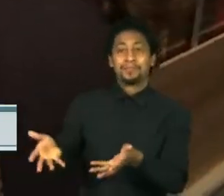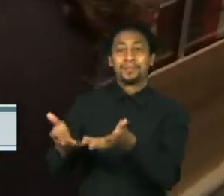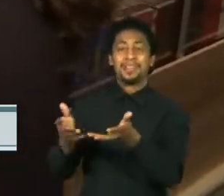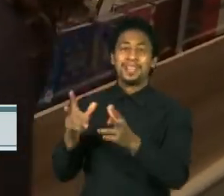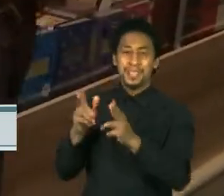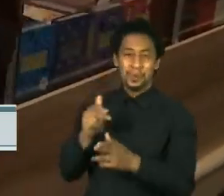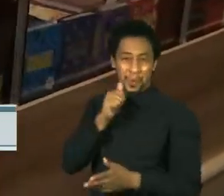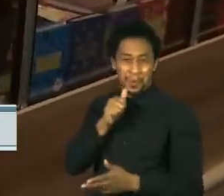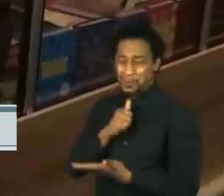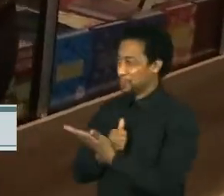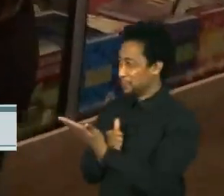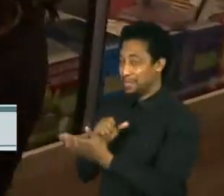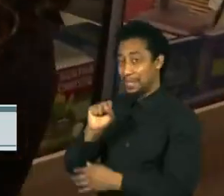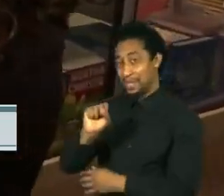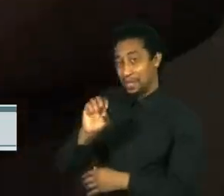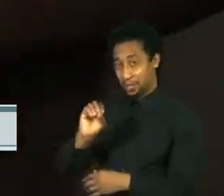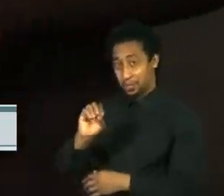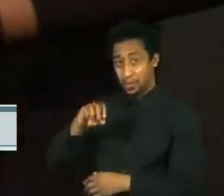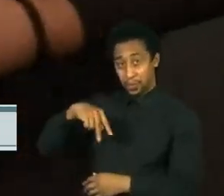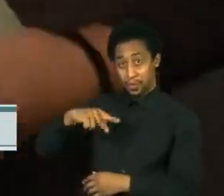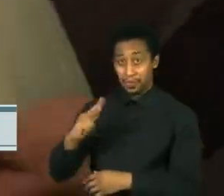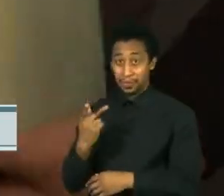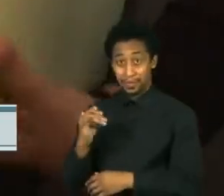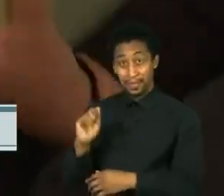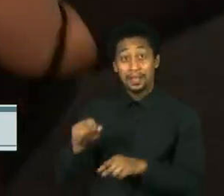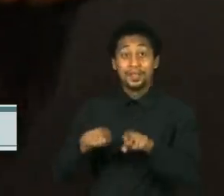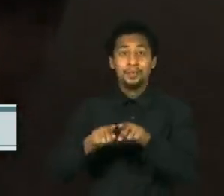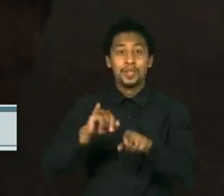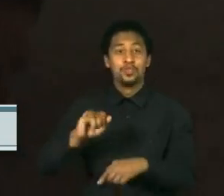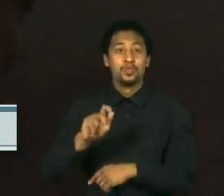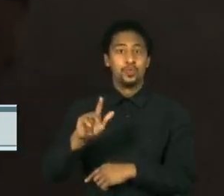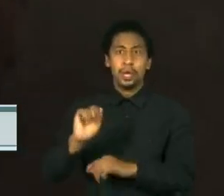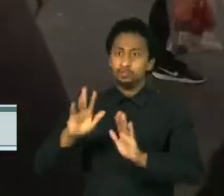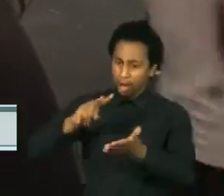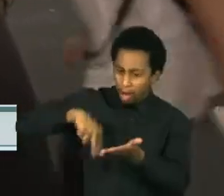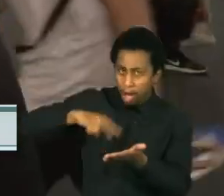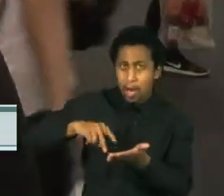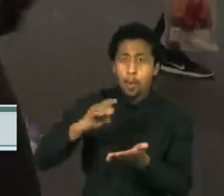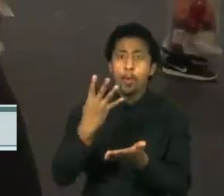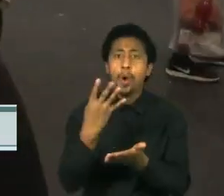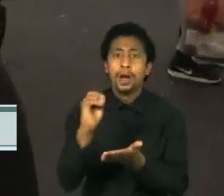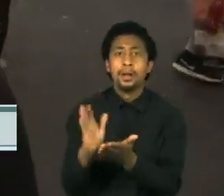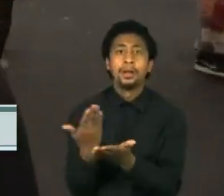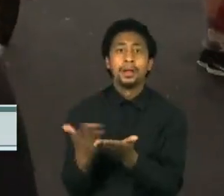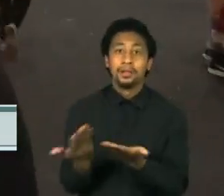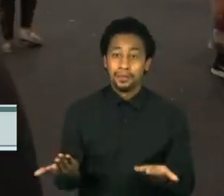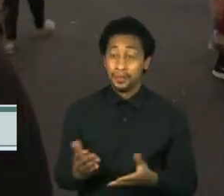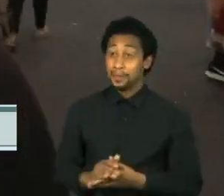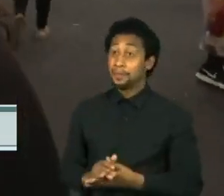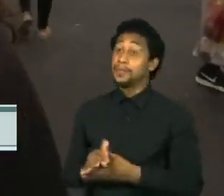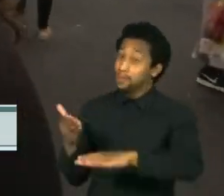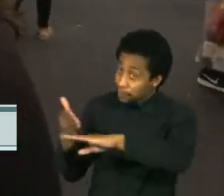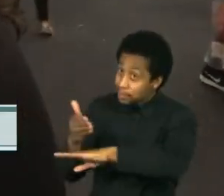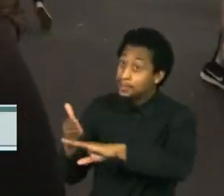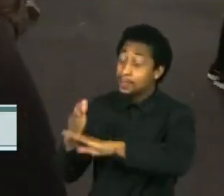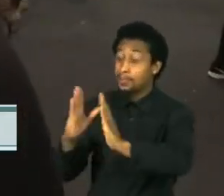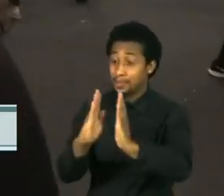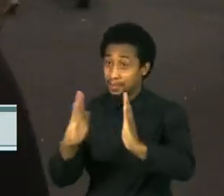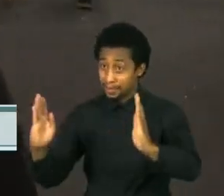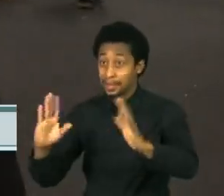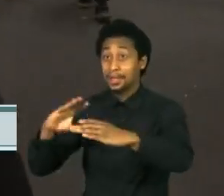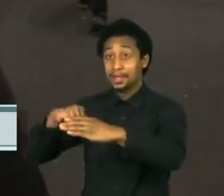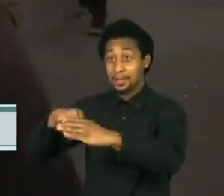só nesta primeira metade do ano já leu 40 livros. Eu frequento a biblioteca da minha escola e a do